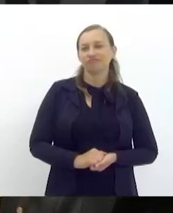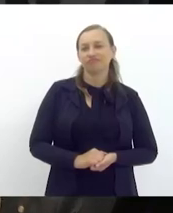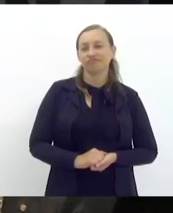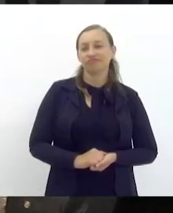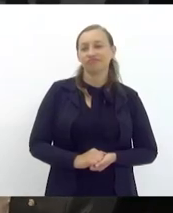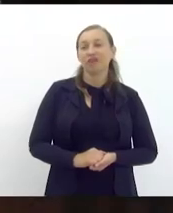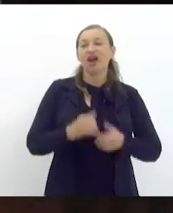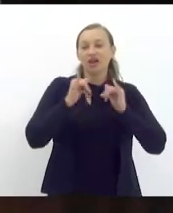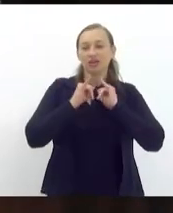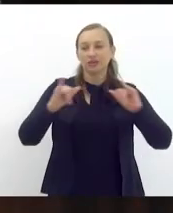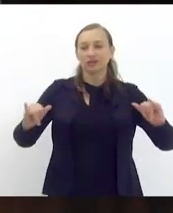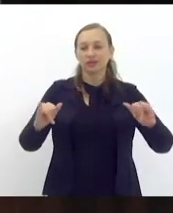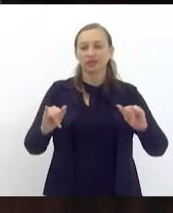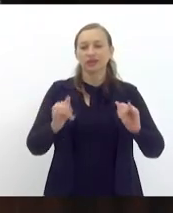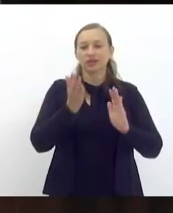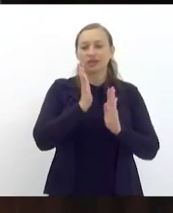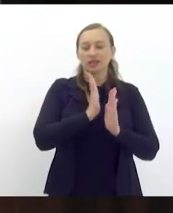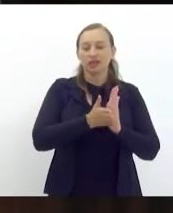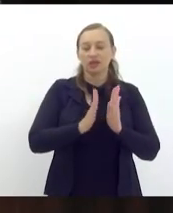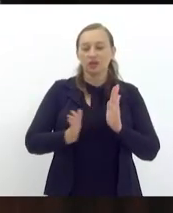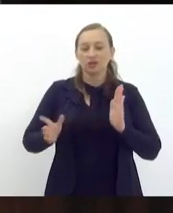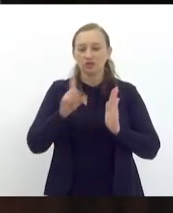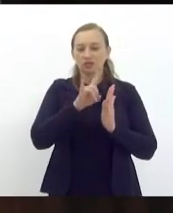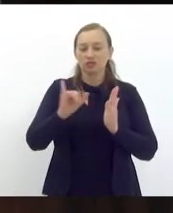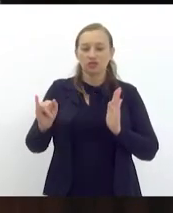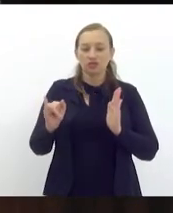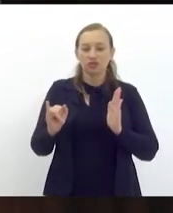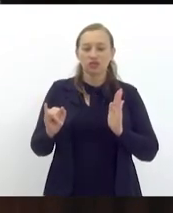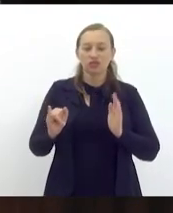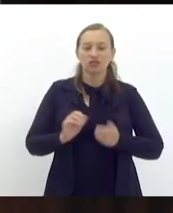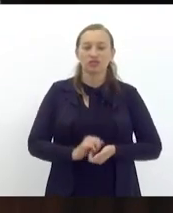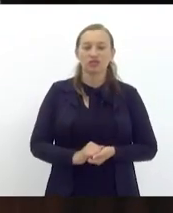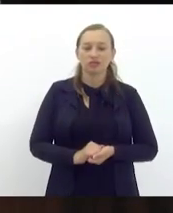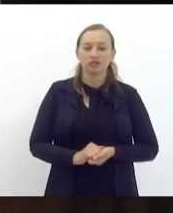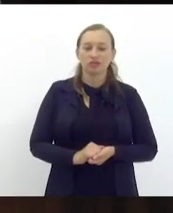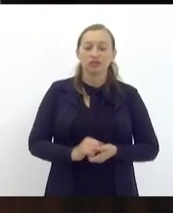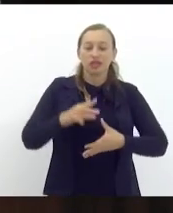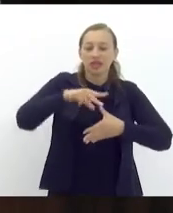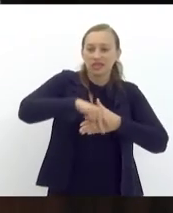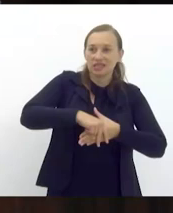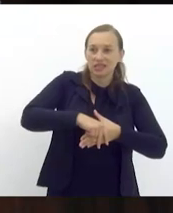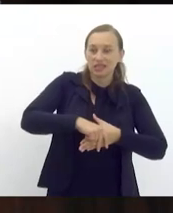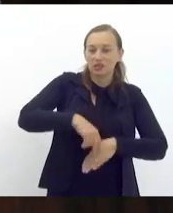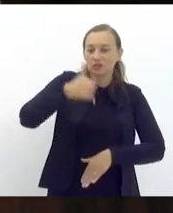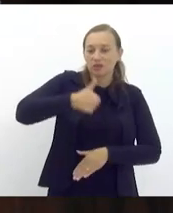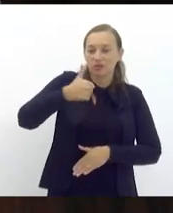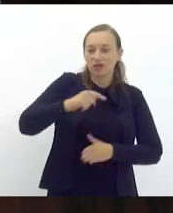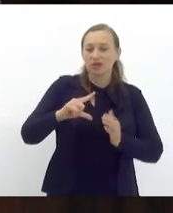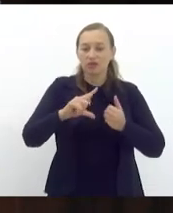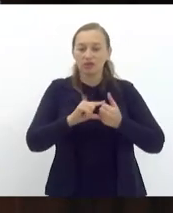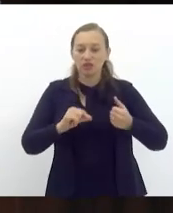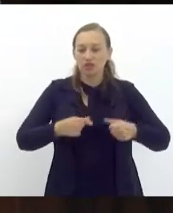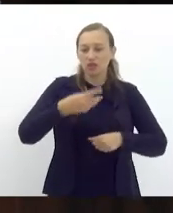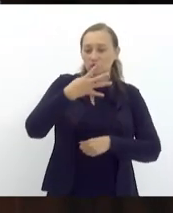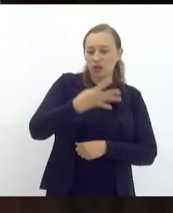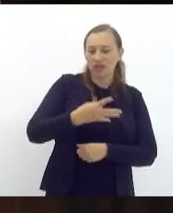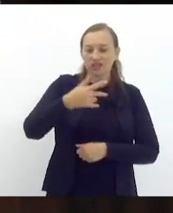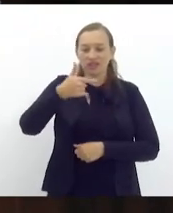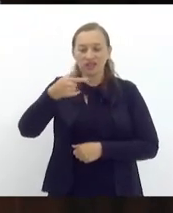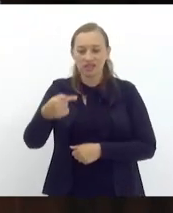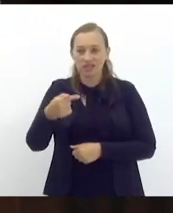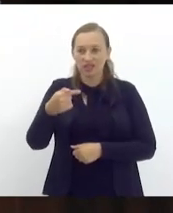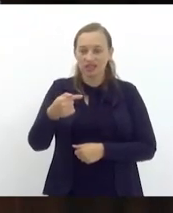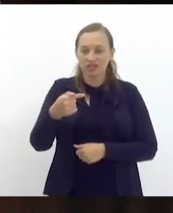anuncio incluído na ordem do dia de acordo com o inciso primeiro do artigo 47 do regimento